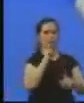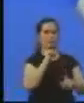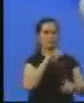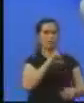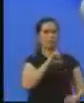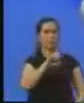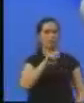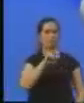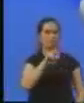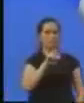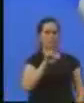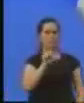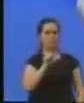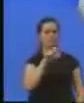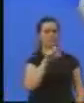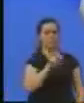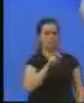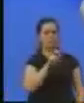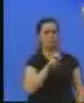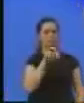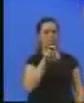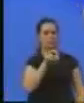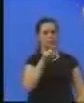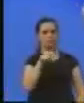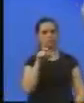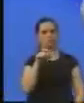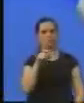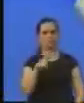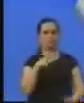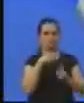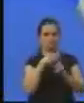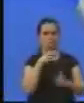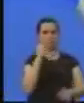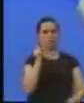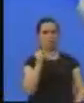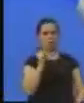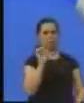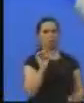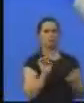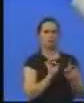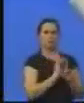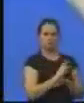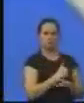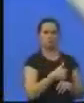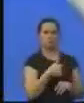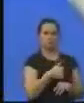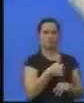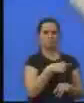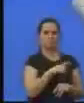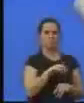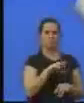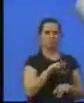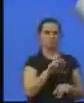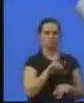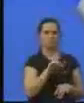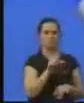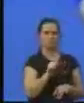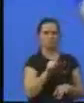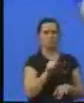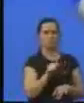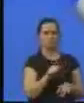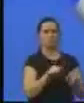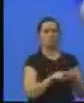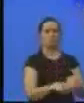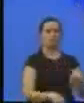é 5 cosseno de 5x mais 8. Então, resolvemos a derivada da função seno